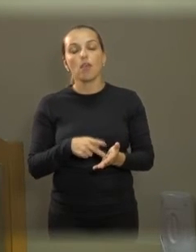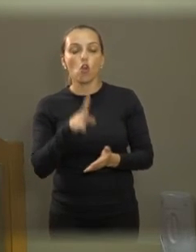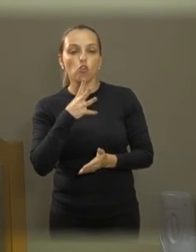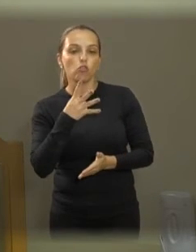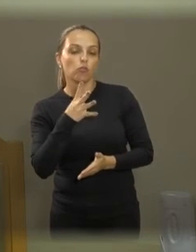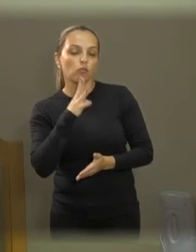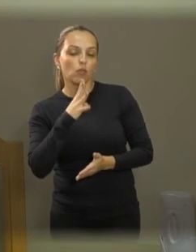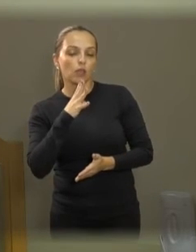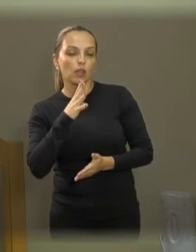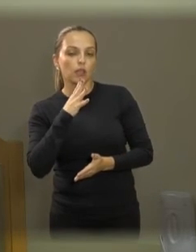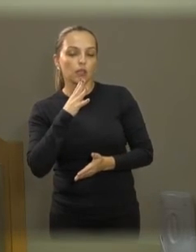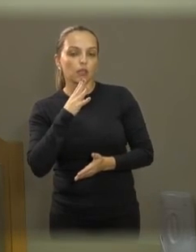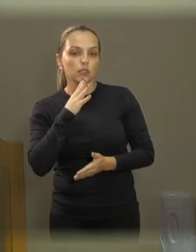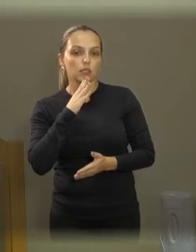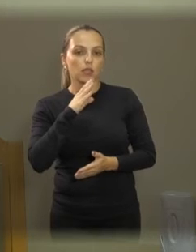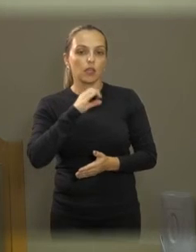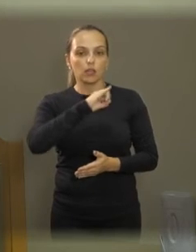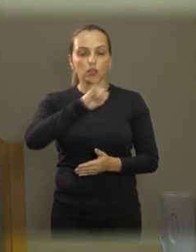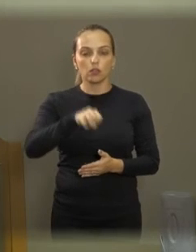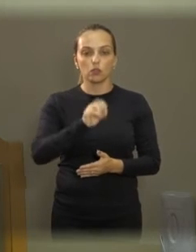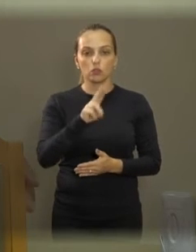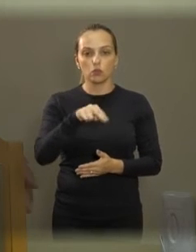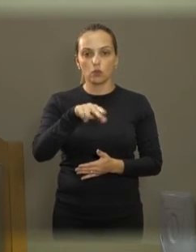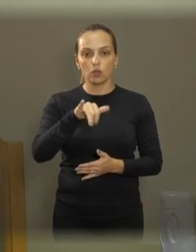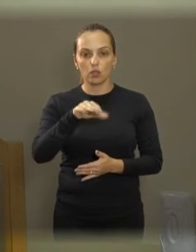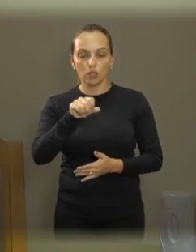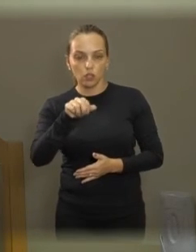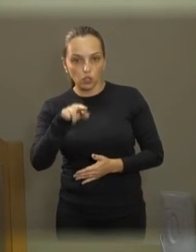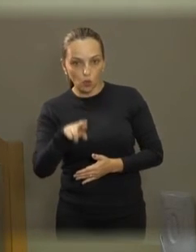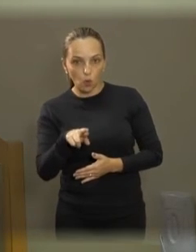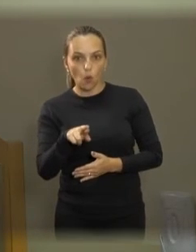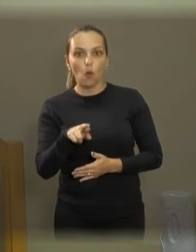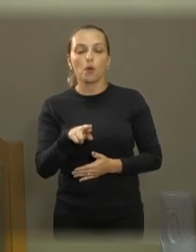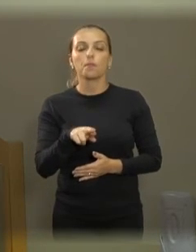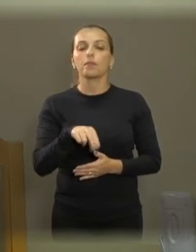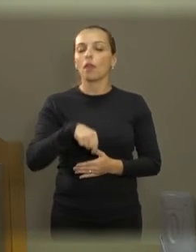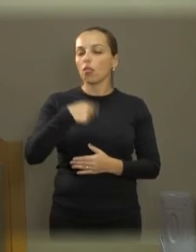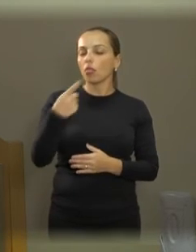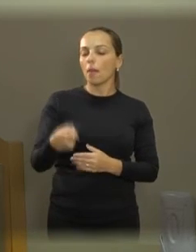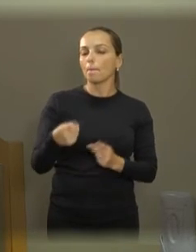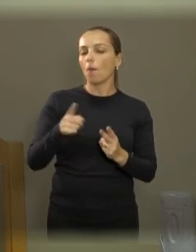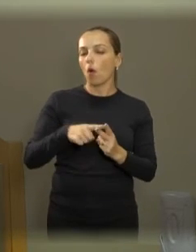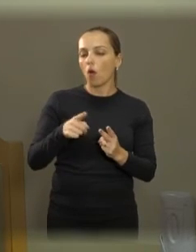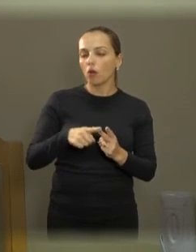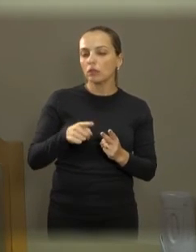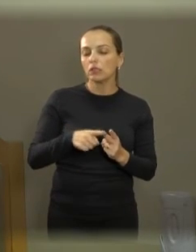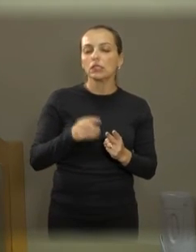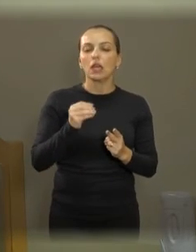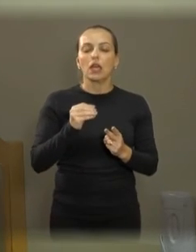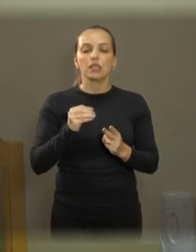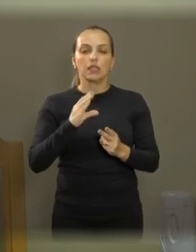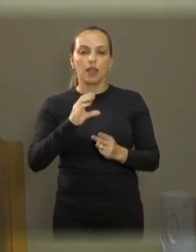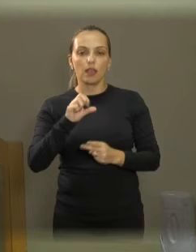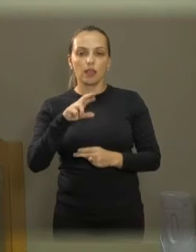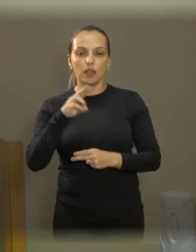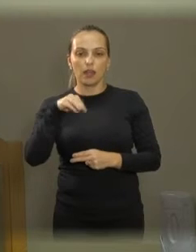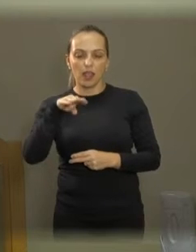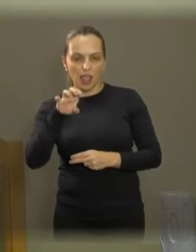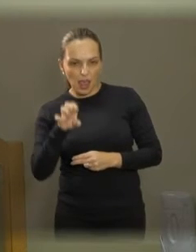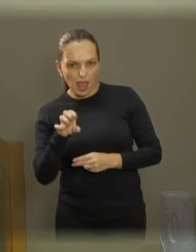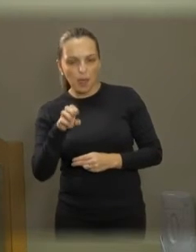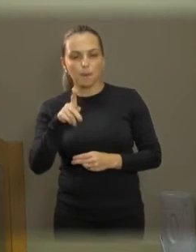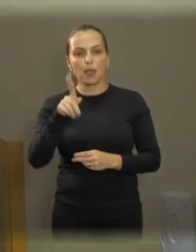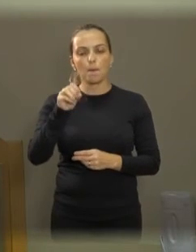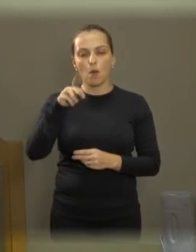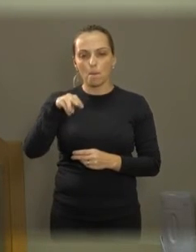rapaz e que precisava de alguém para a produção. E eu fui trabalhar no setor de cremes, pomadas, comprimidos, e ainda com acesso ao